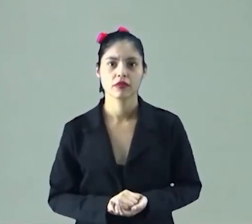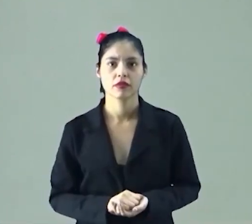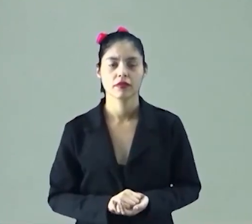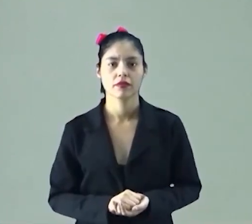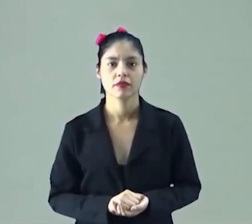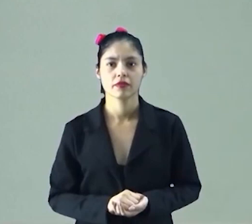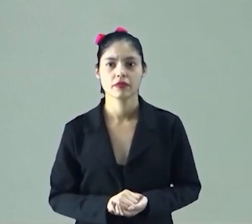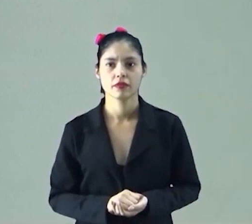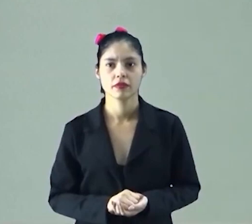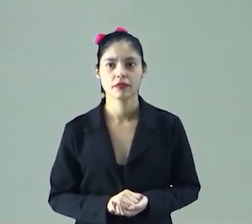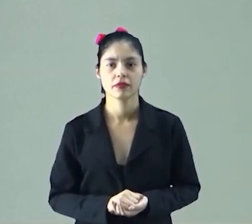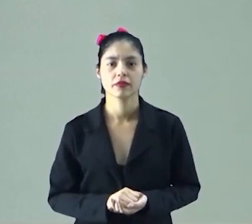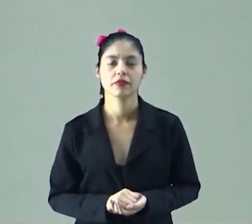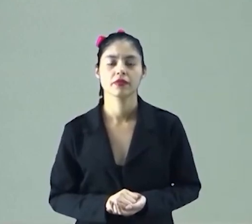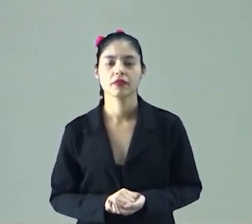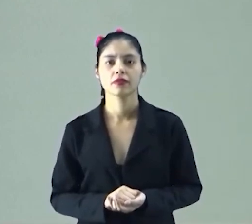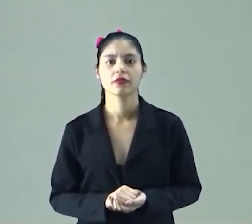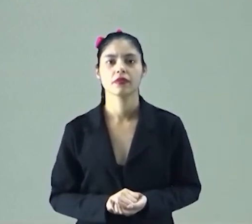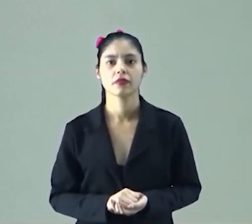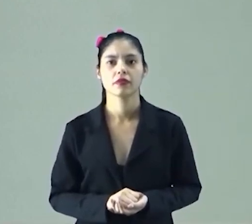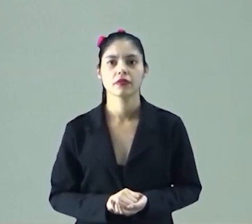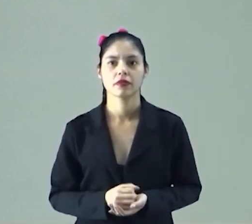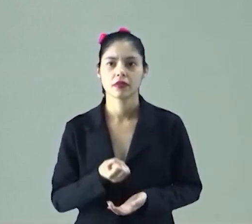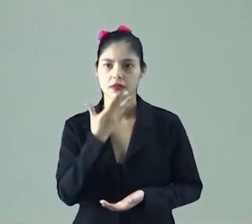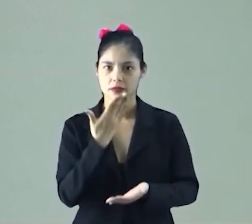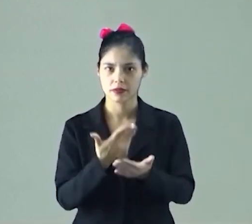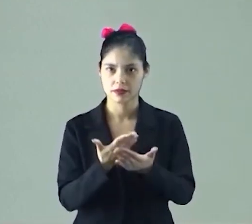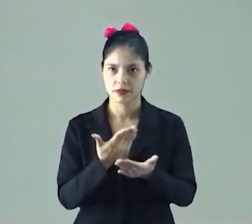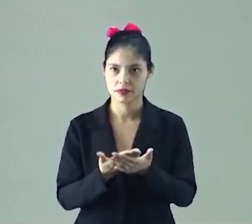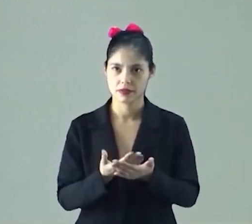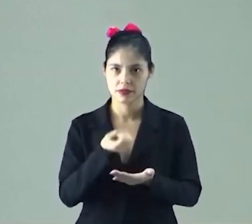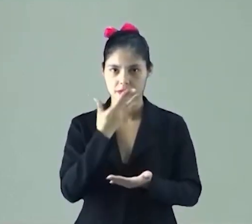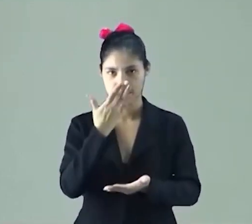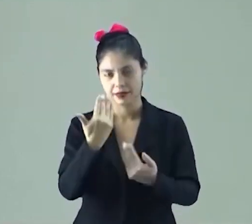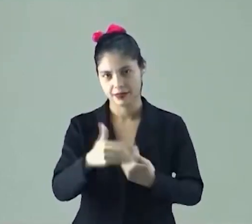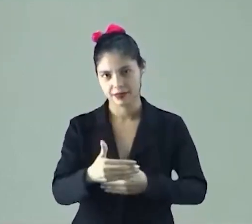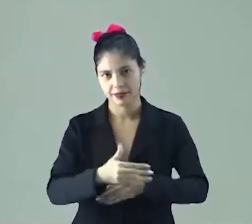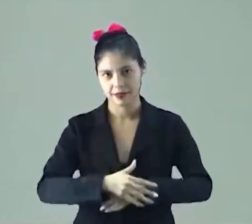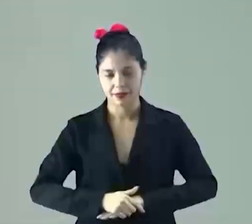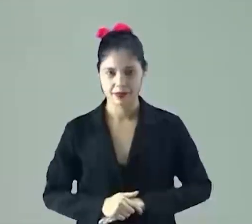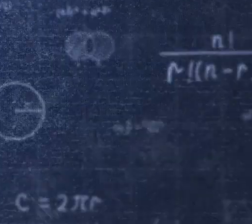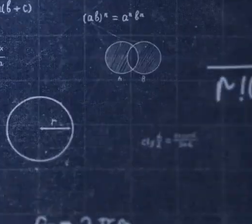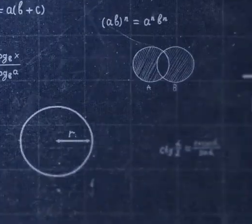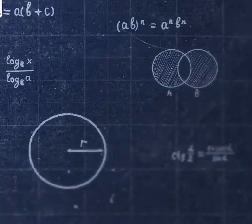né, do Eduque, aqui embaixozinho, e bons estudos e boa prova.